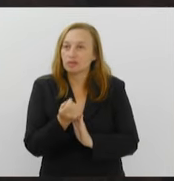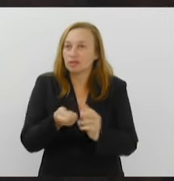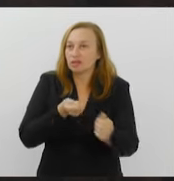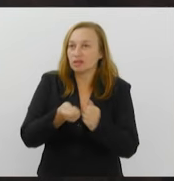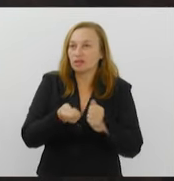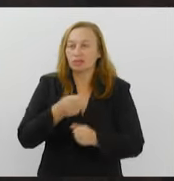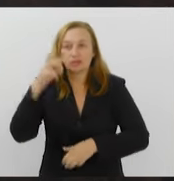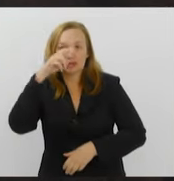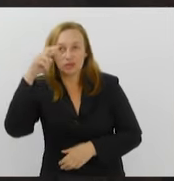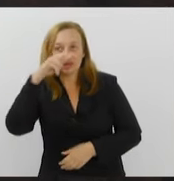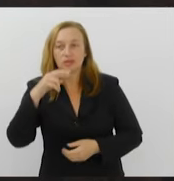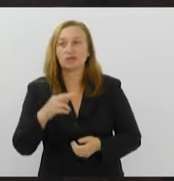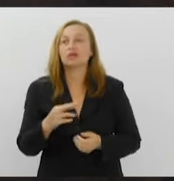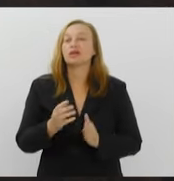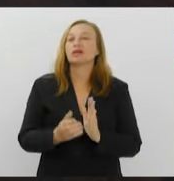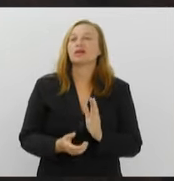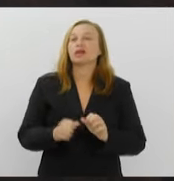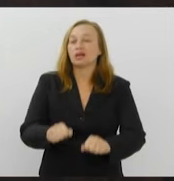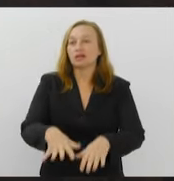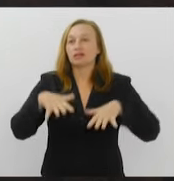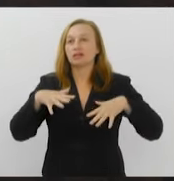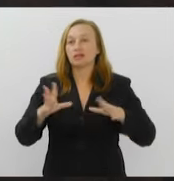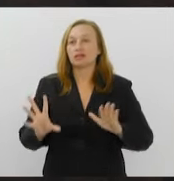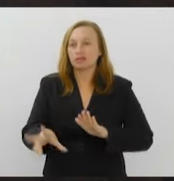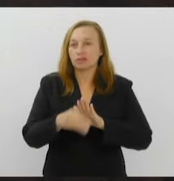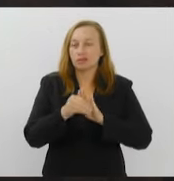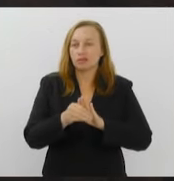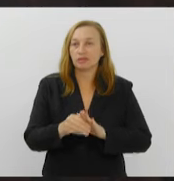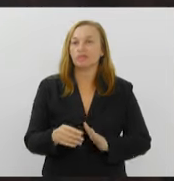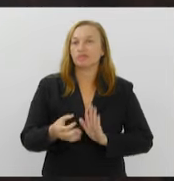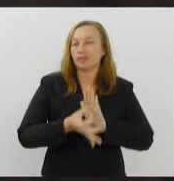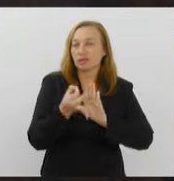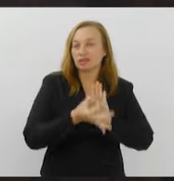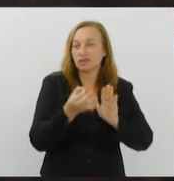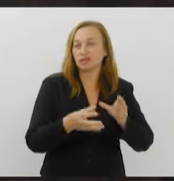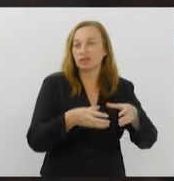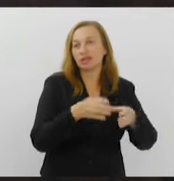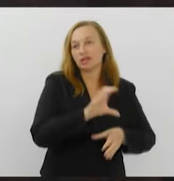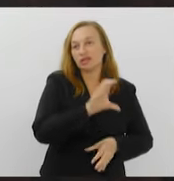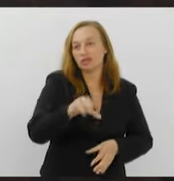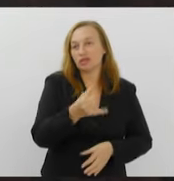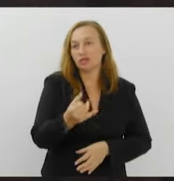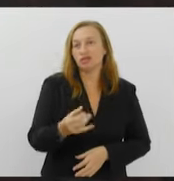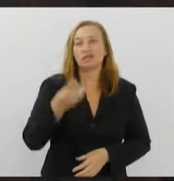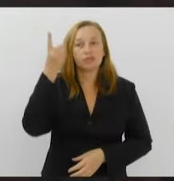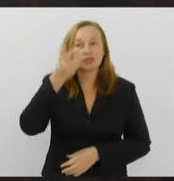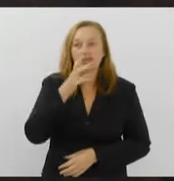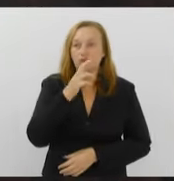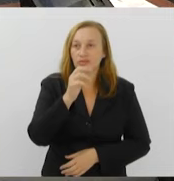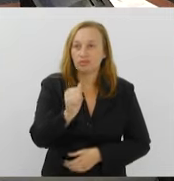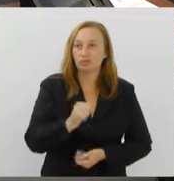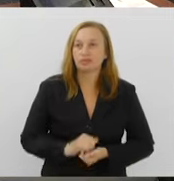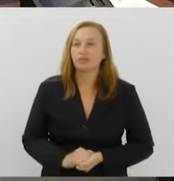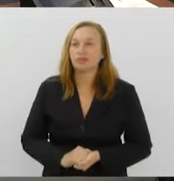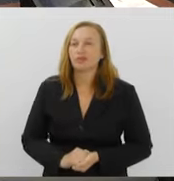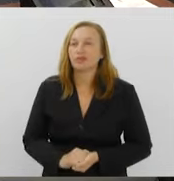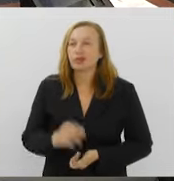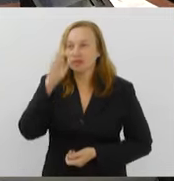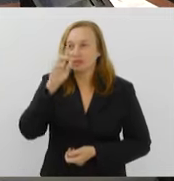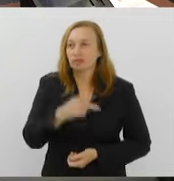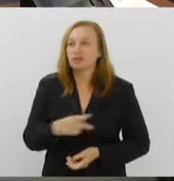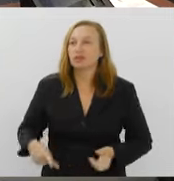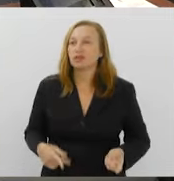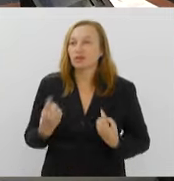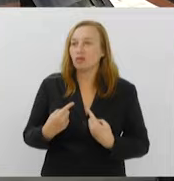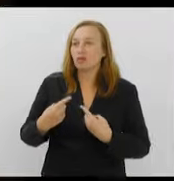Fiscalização Financeira e Controle, as emendas de plenário. Para emitir parecer pela CCJ, deputado Rodrigo Amorim. Senhor presidente,